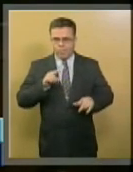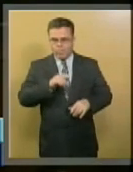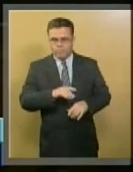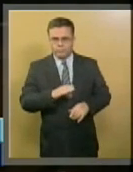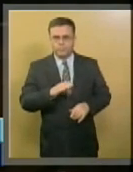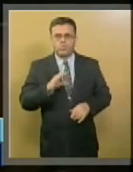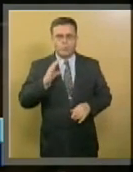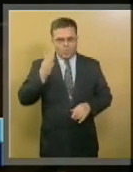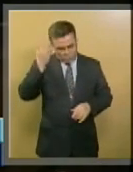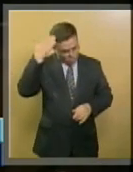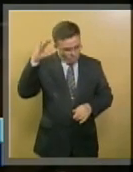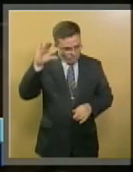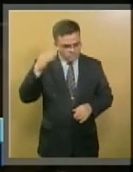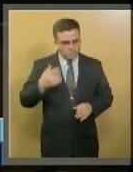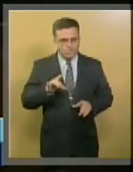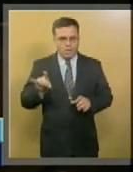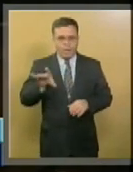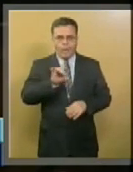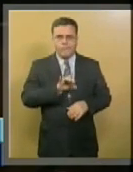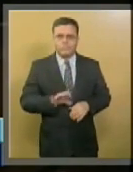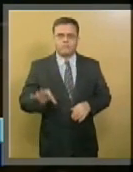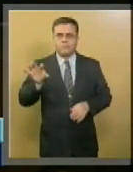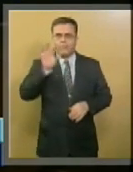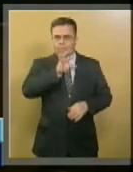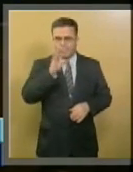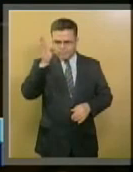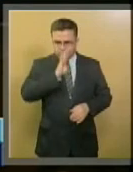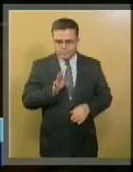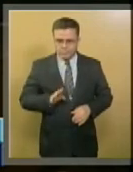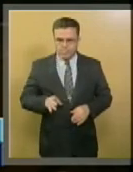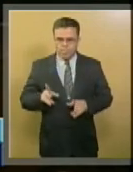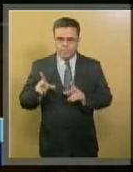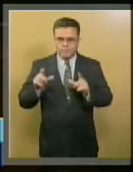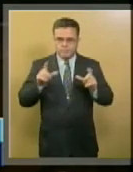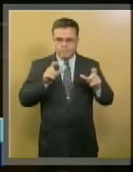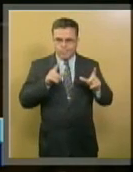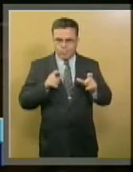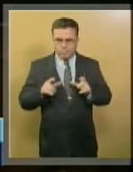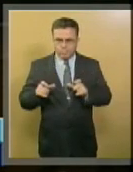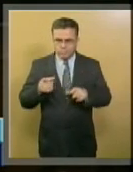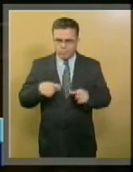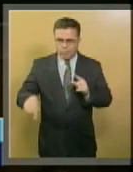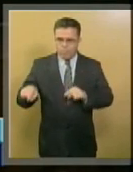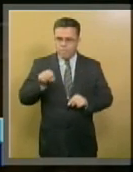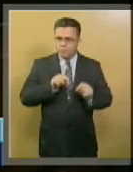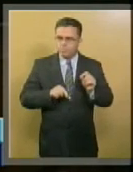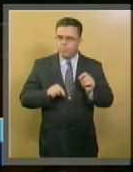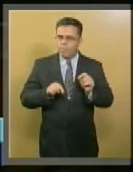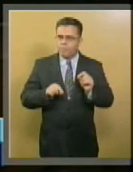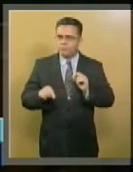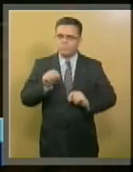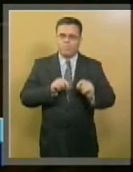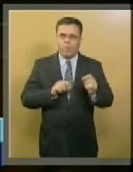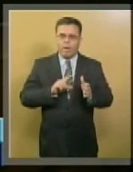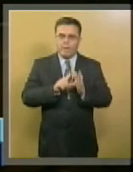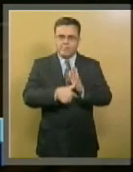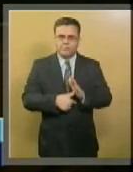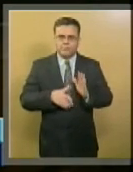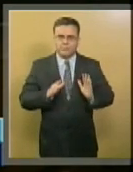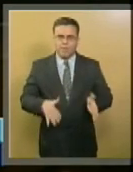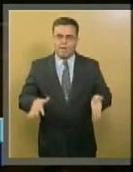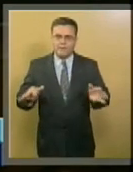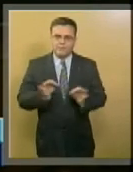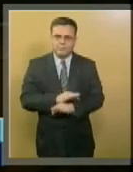viu? Cada um eu fui pegando de cada parte do Brasil. Para os senhores verem quanto nós estamos atrasados.